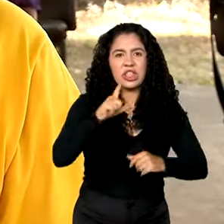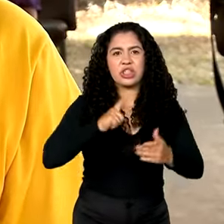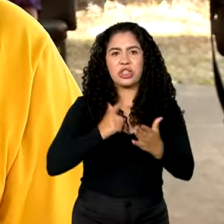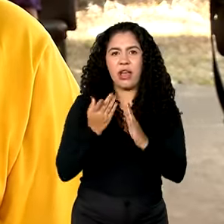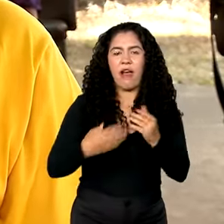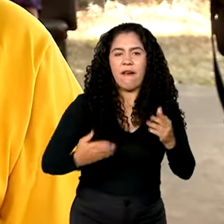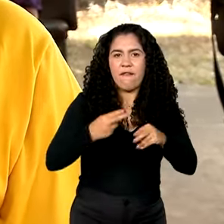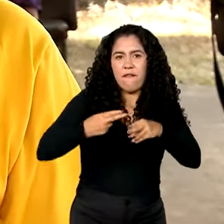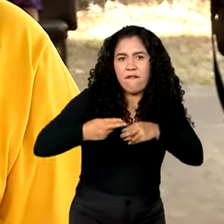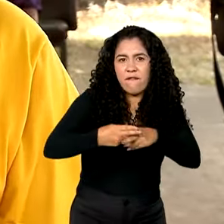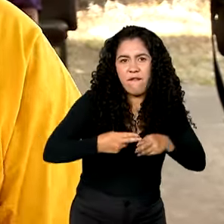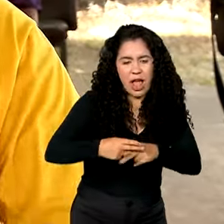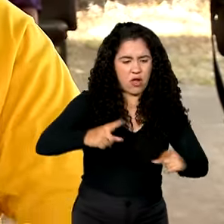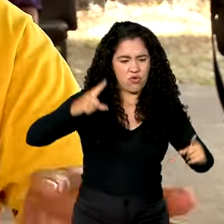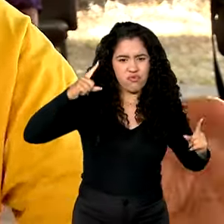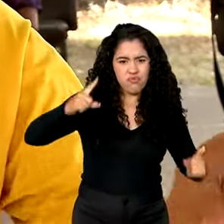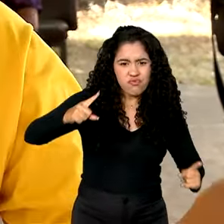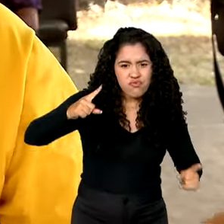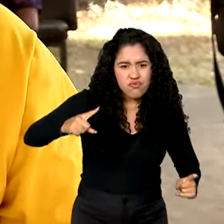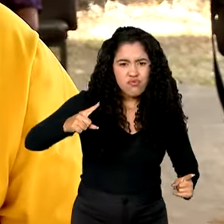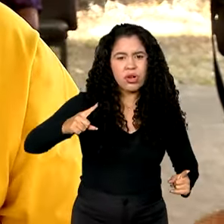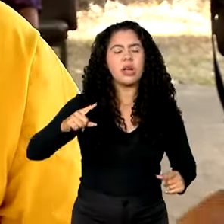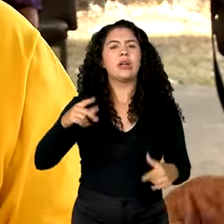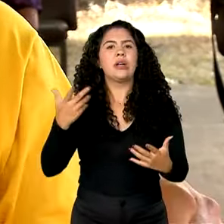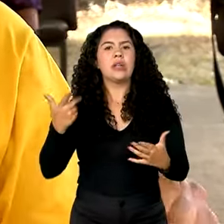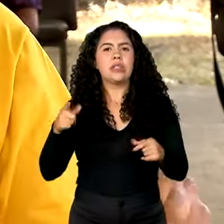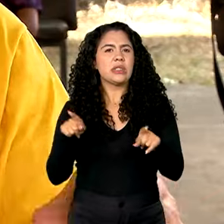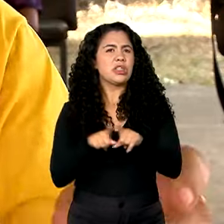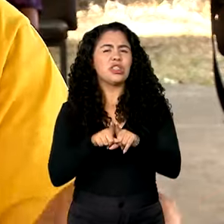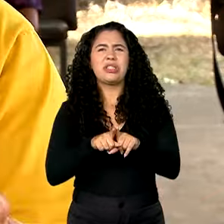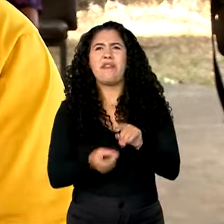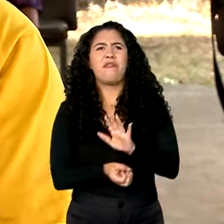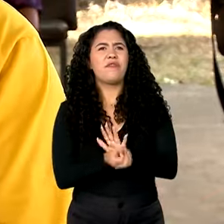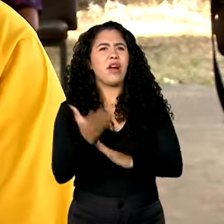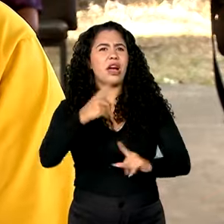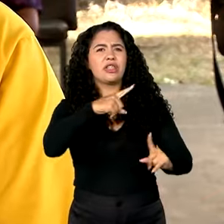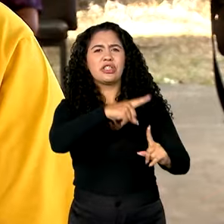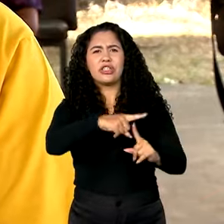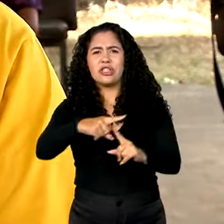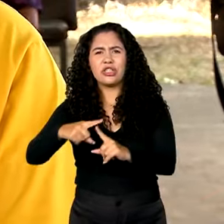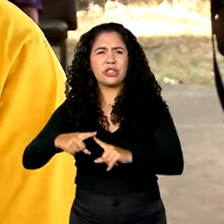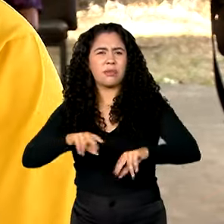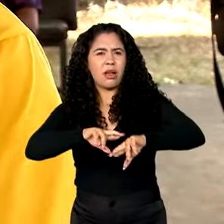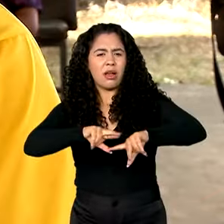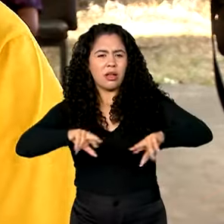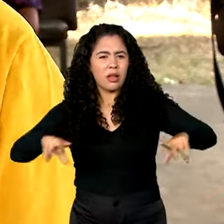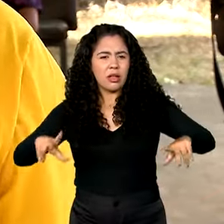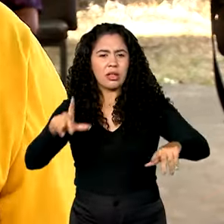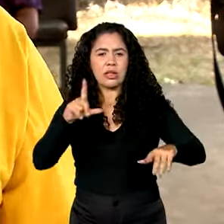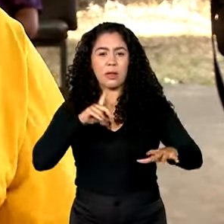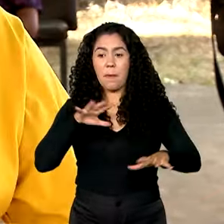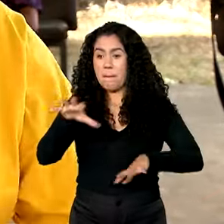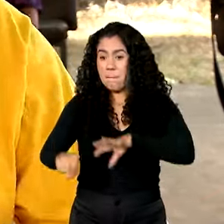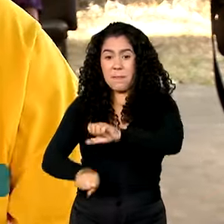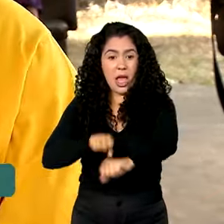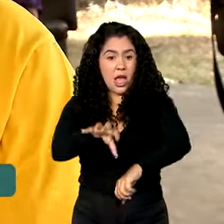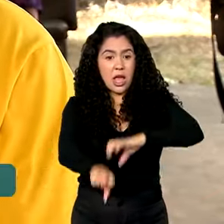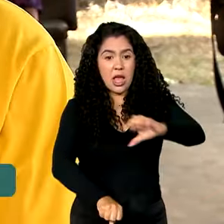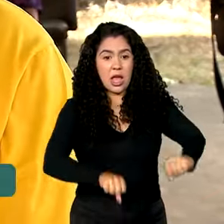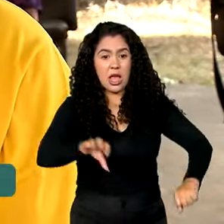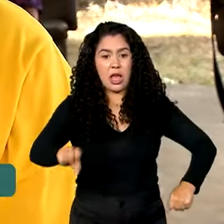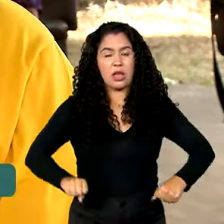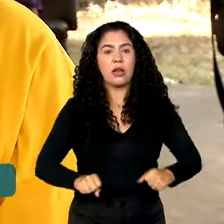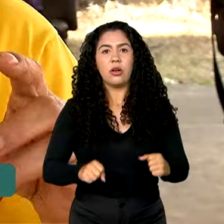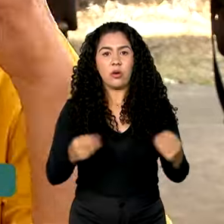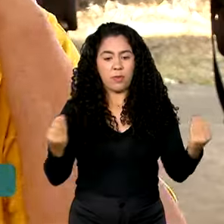eu tinha todo tipo de ferramenta que você usa em a chácara. Eu pegava tudo e saía distribuindo dentro do